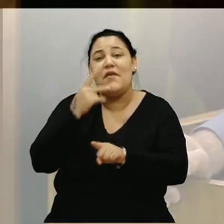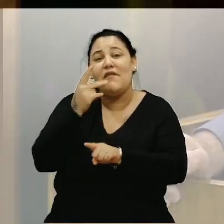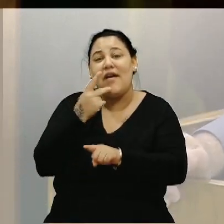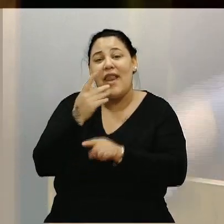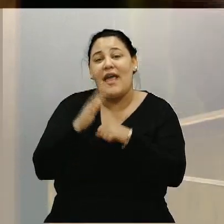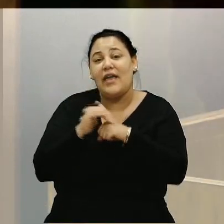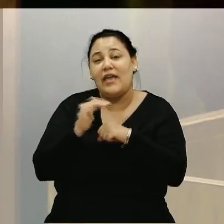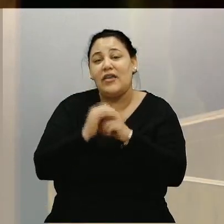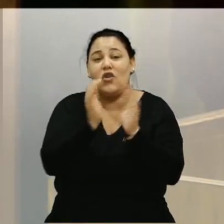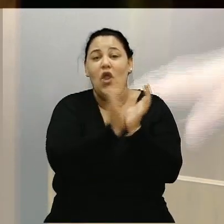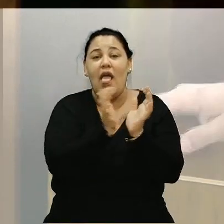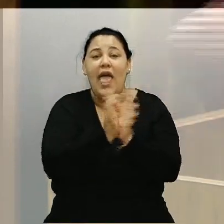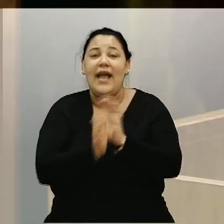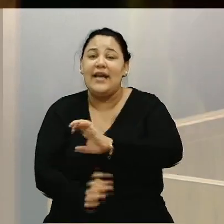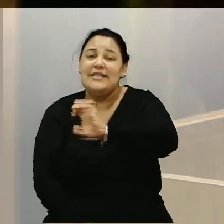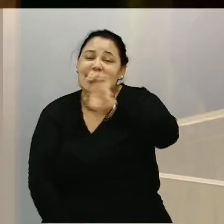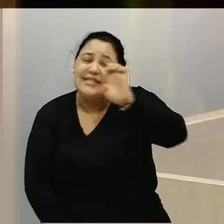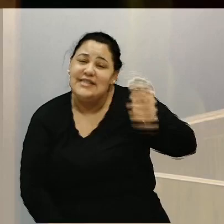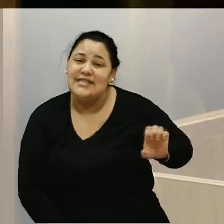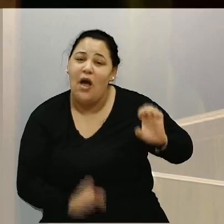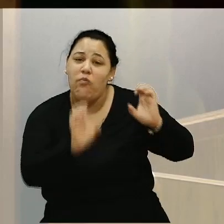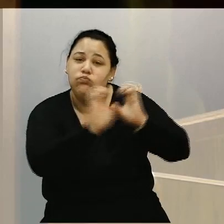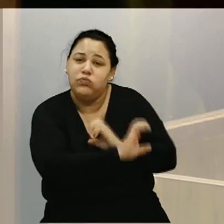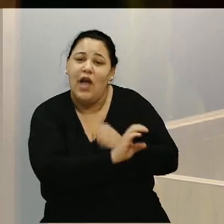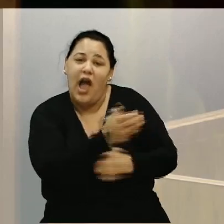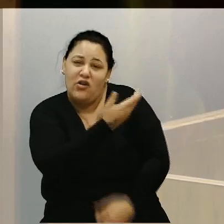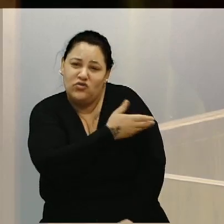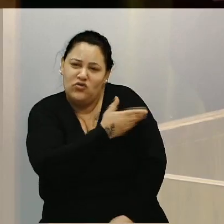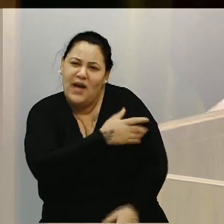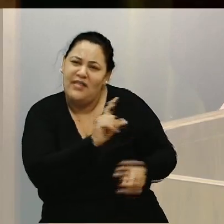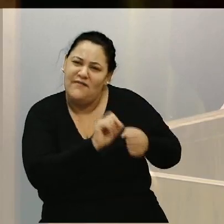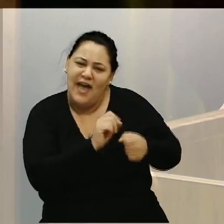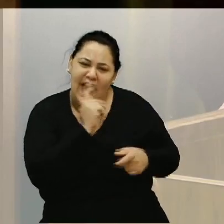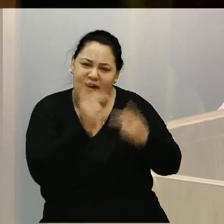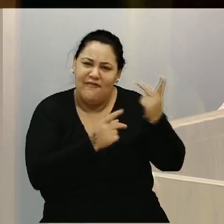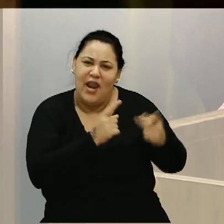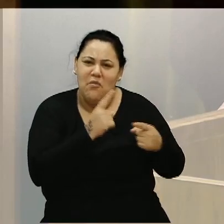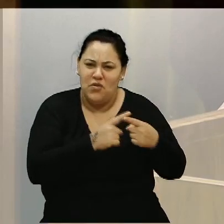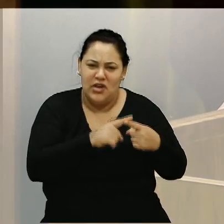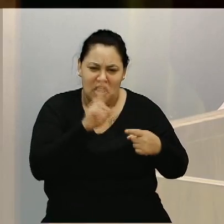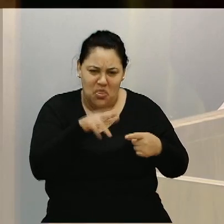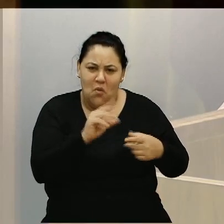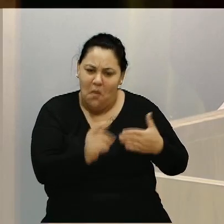direita, acostumados, e na verdade fazem essa fala porque nunca governaram.